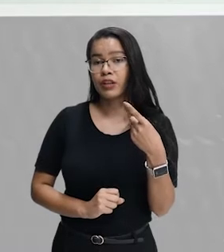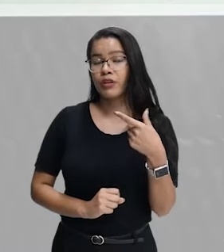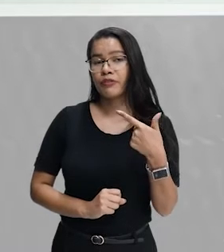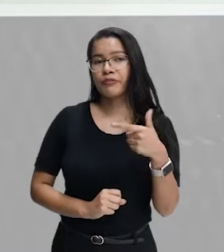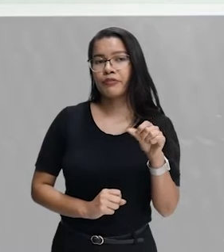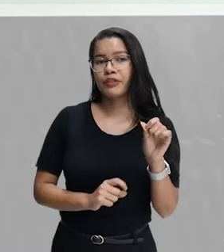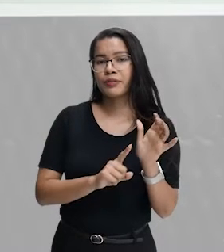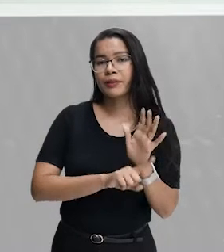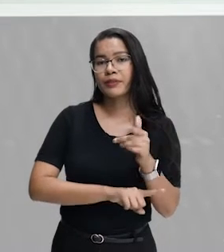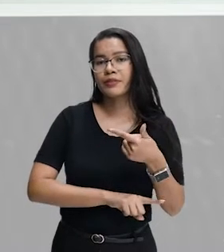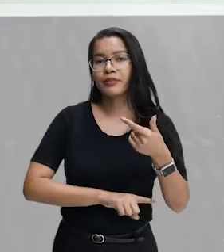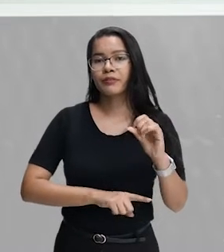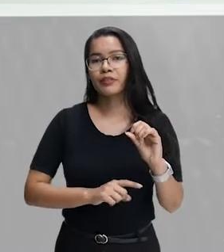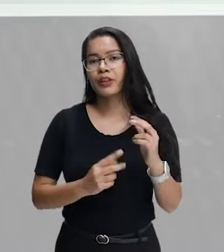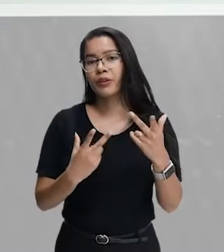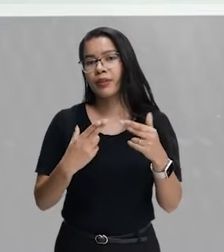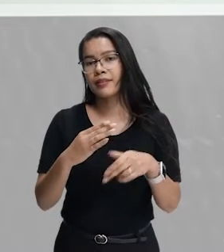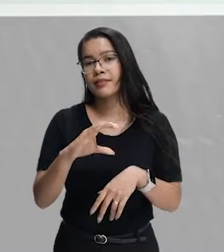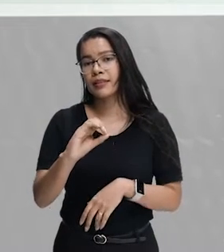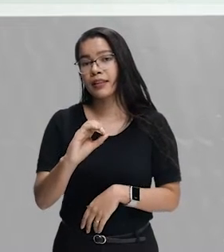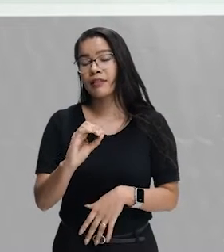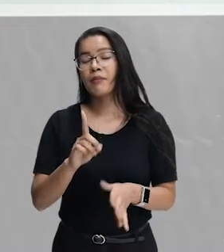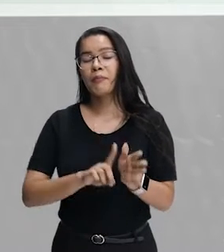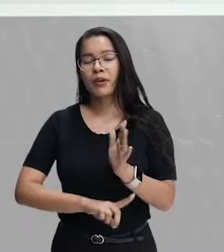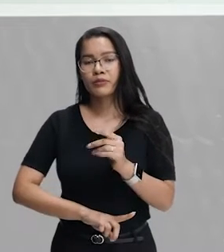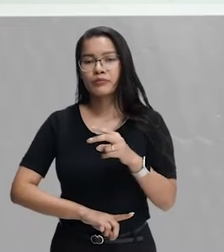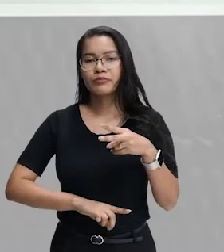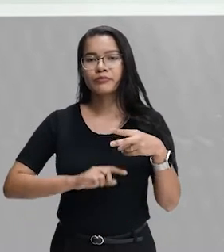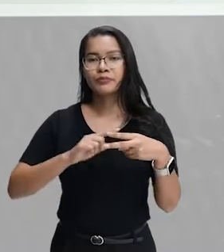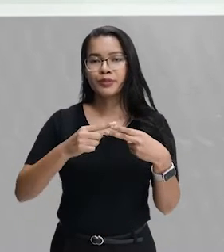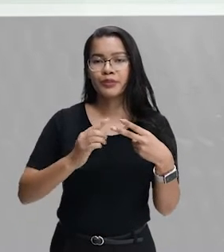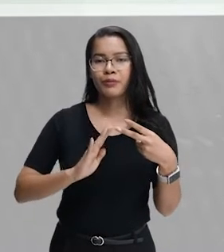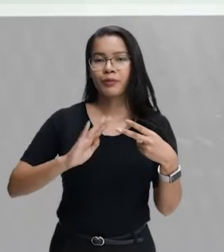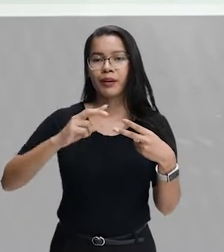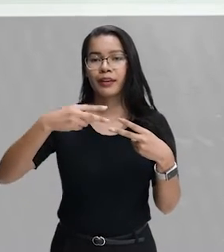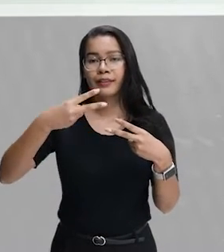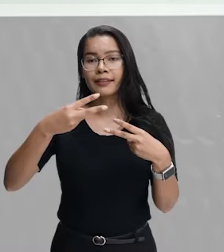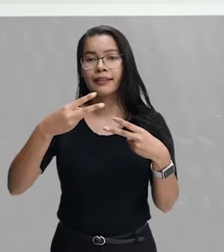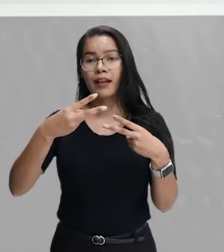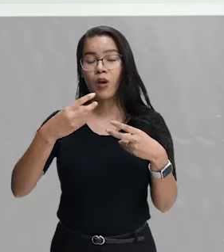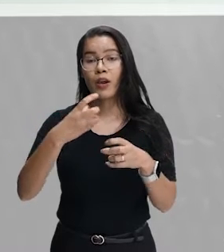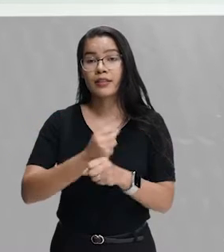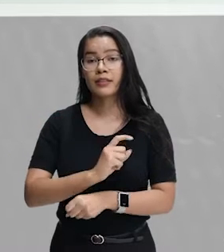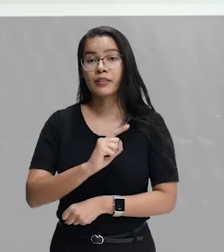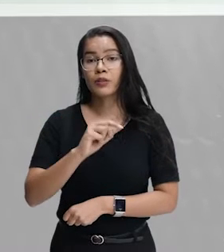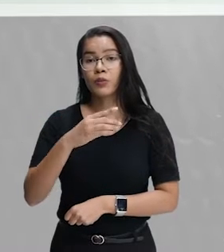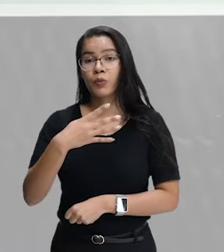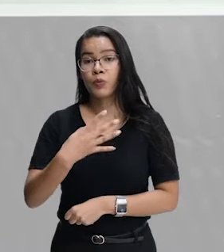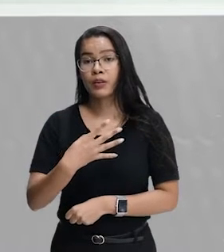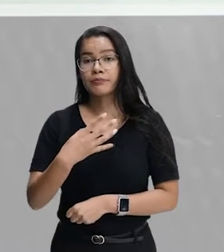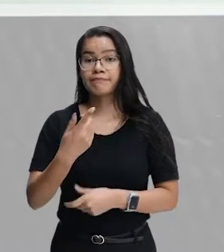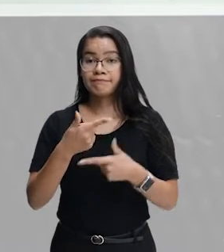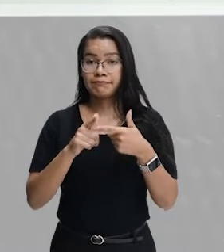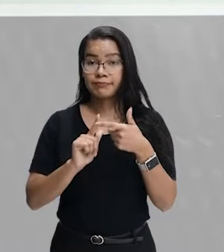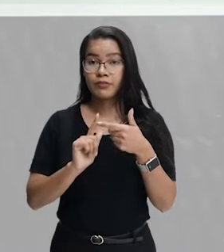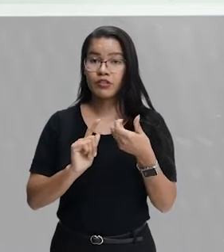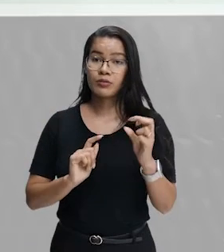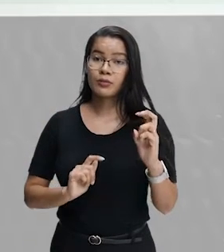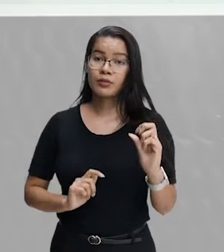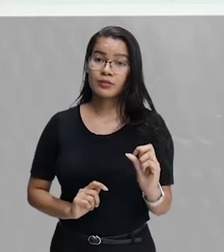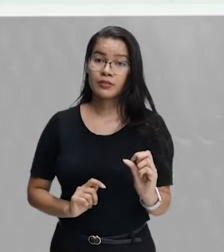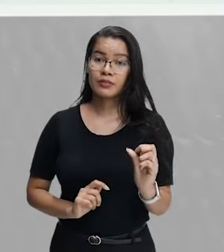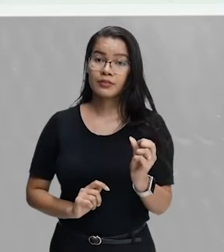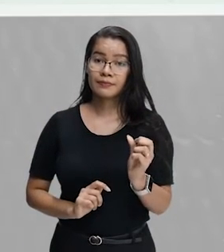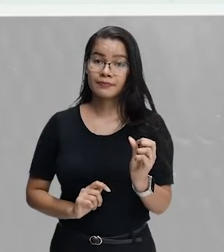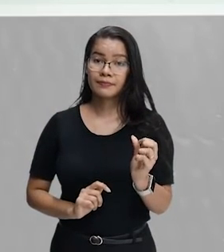0. E menos 2 ao quadrado dá 4. Isso aqui dividido por